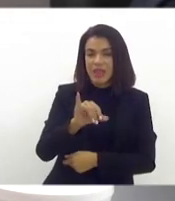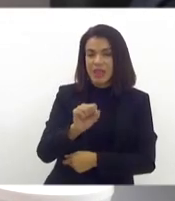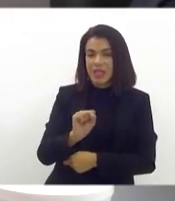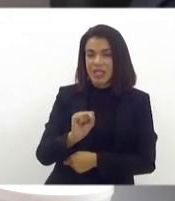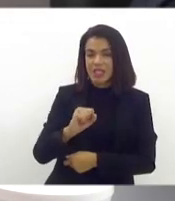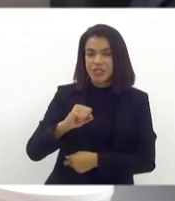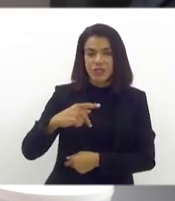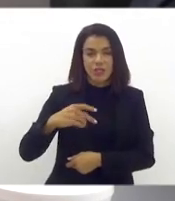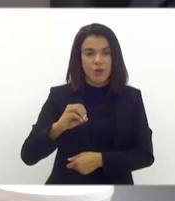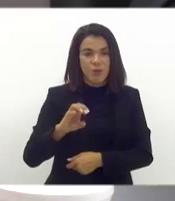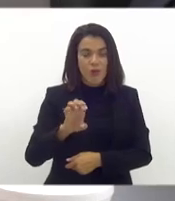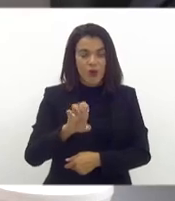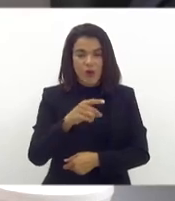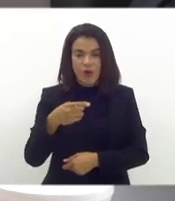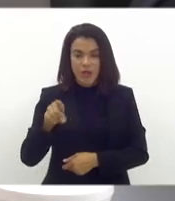Mas...